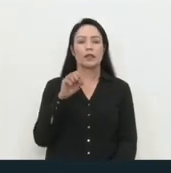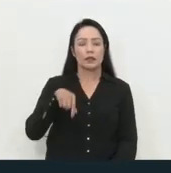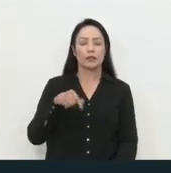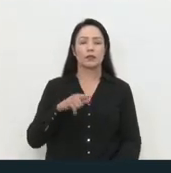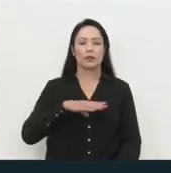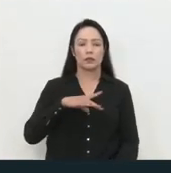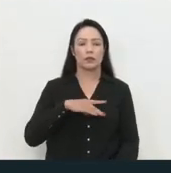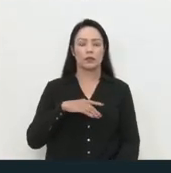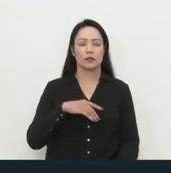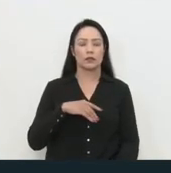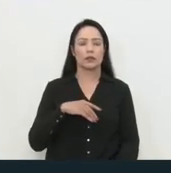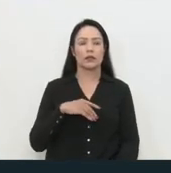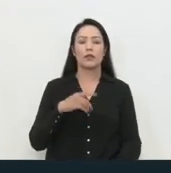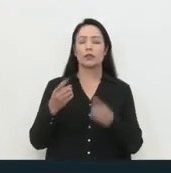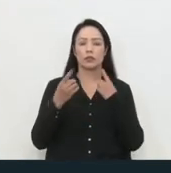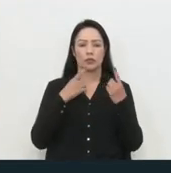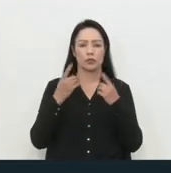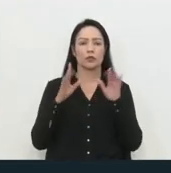Vereador